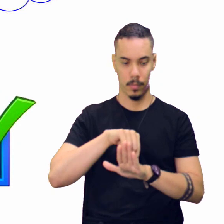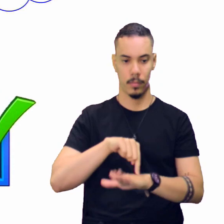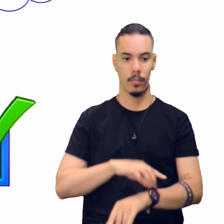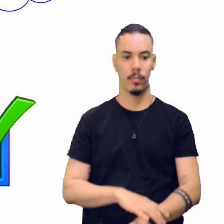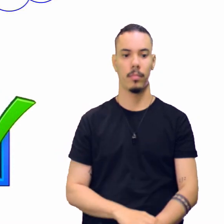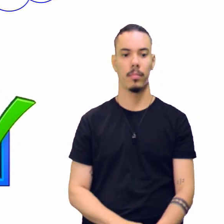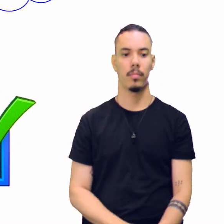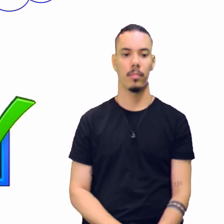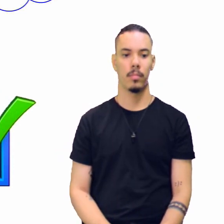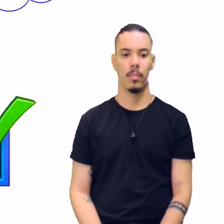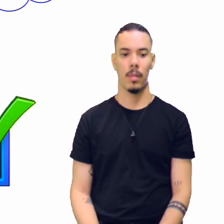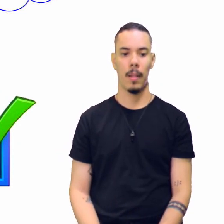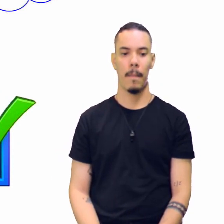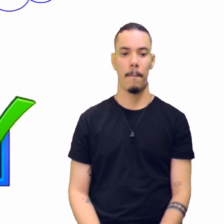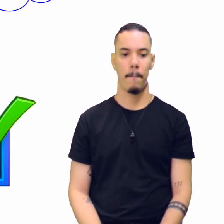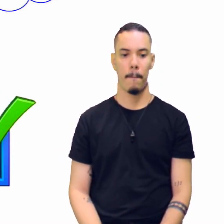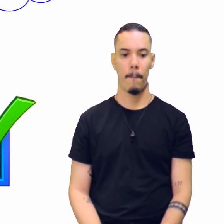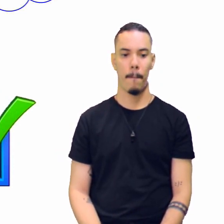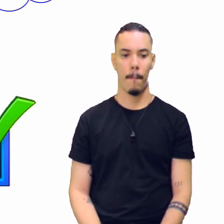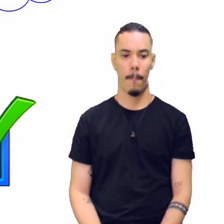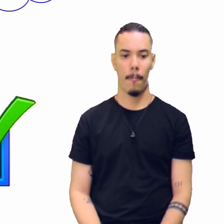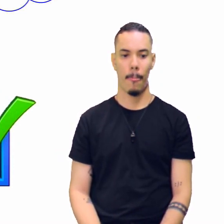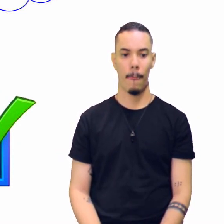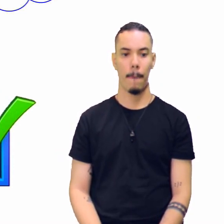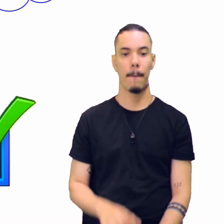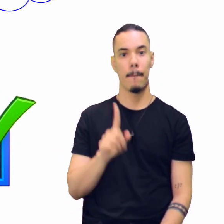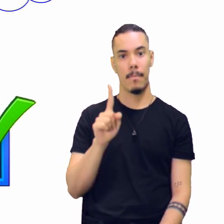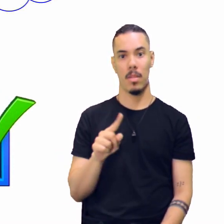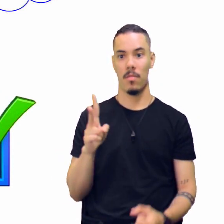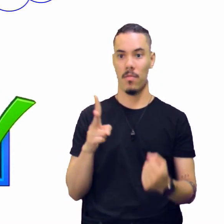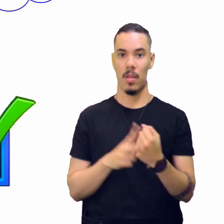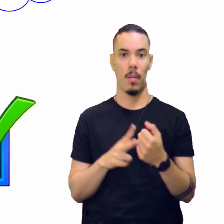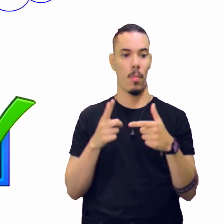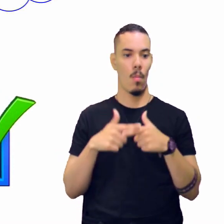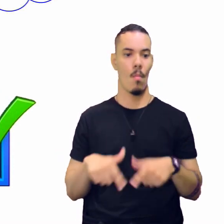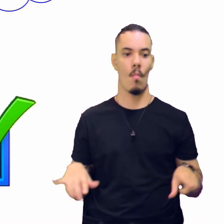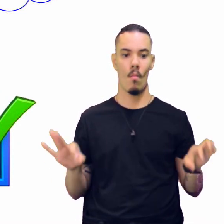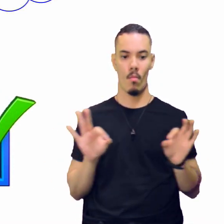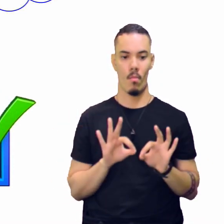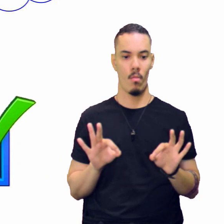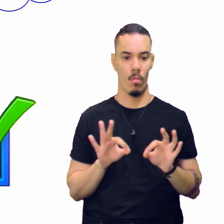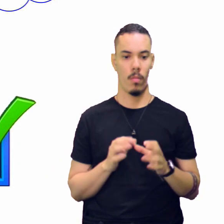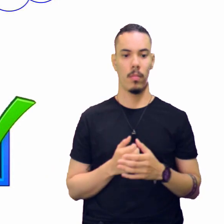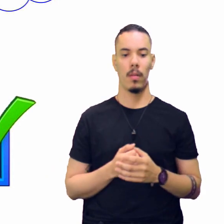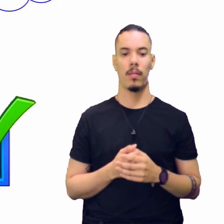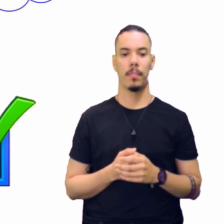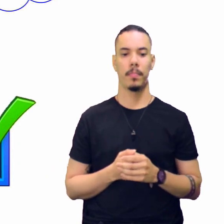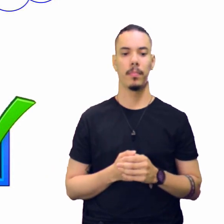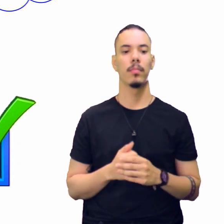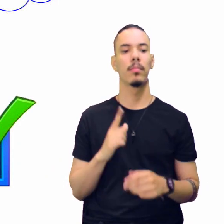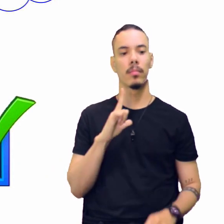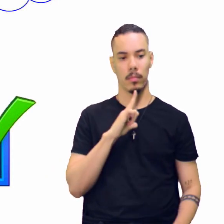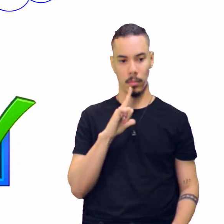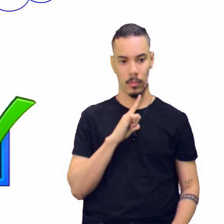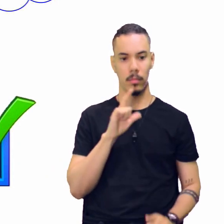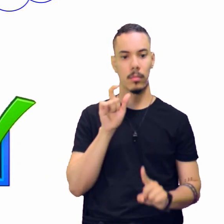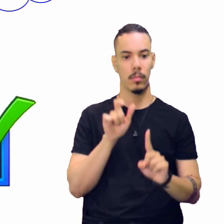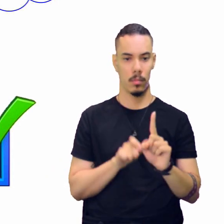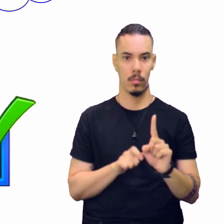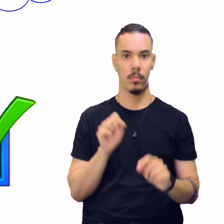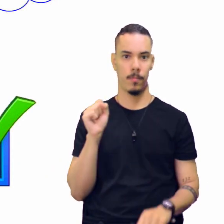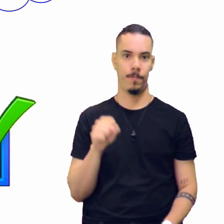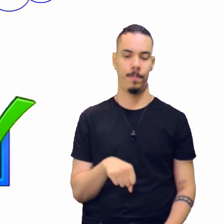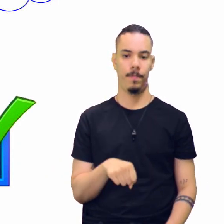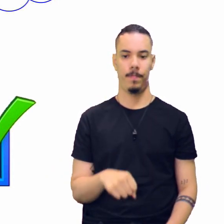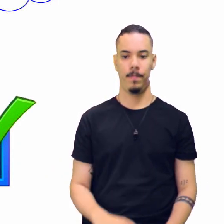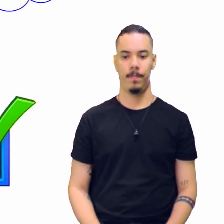o sentido figurado, ele deixa de ser o verbo impessoal. Tá certo? Aí vai ter sujeito. Tá